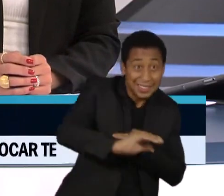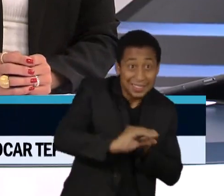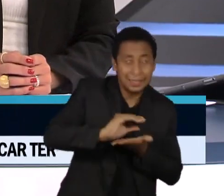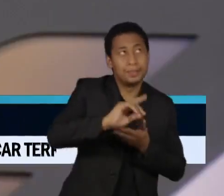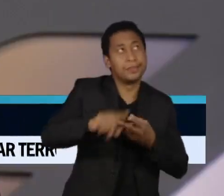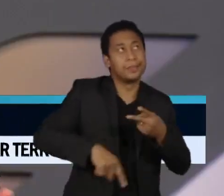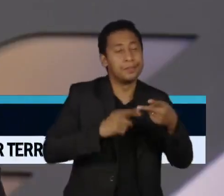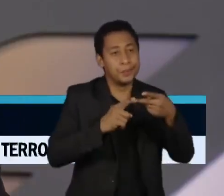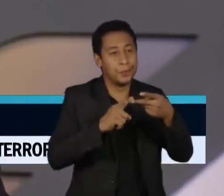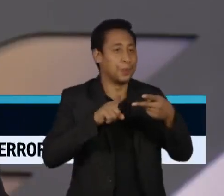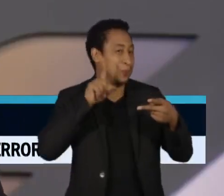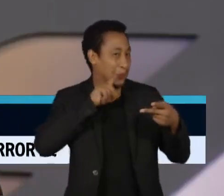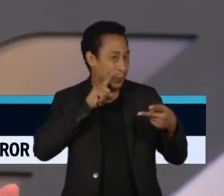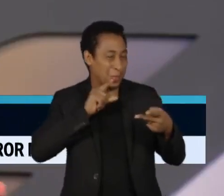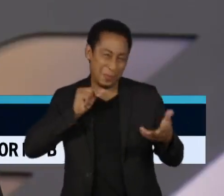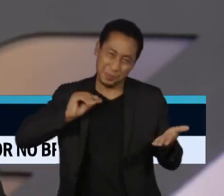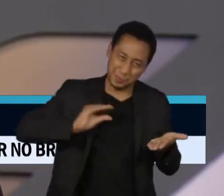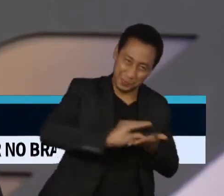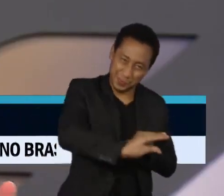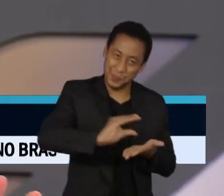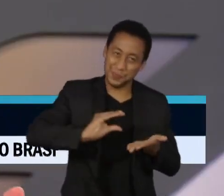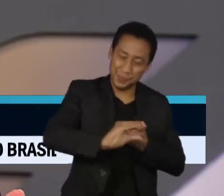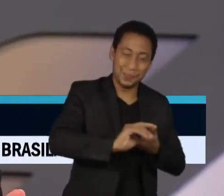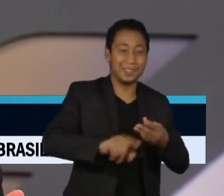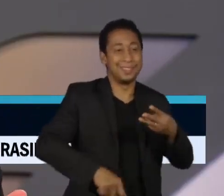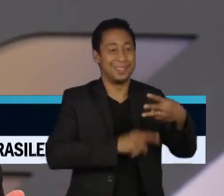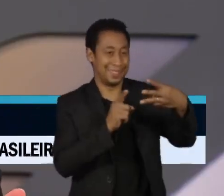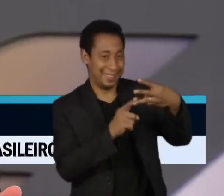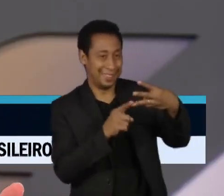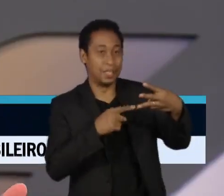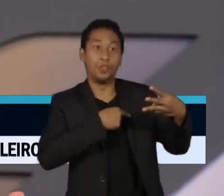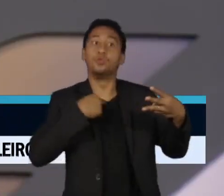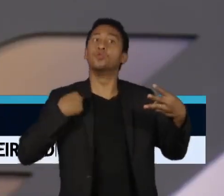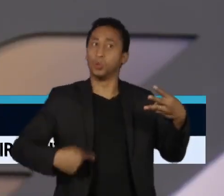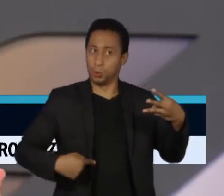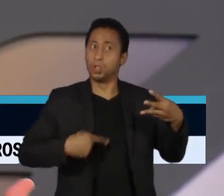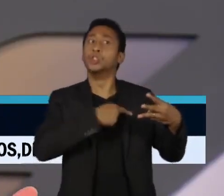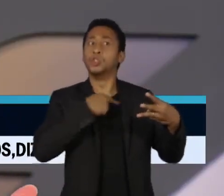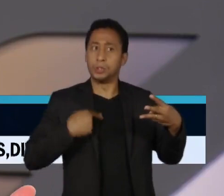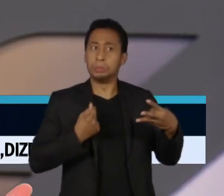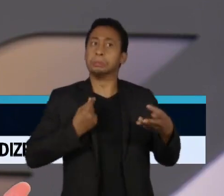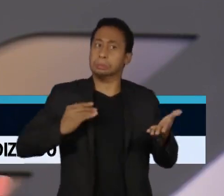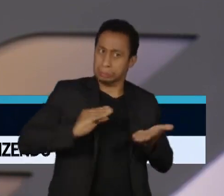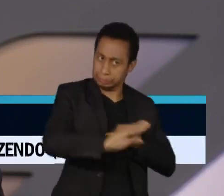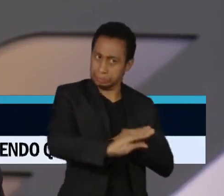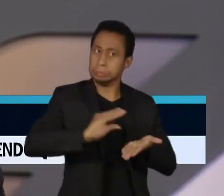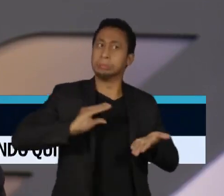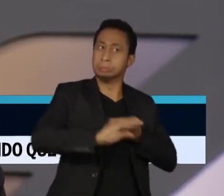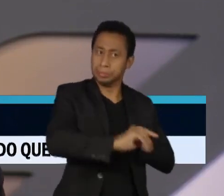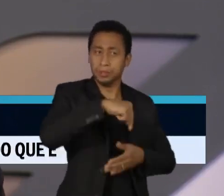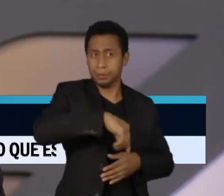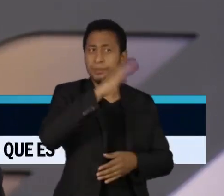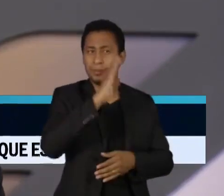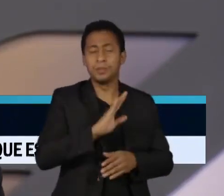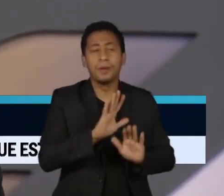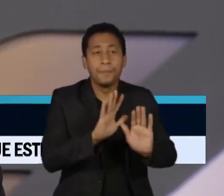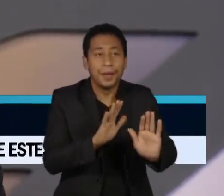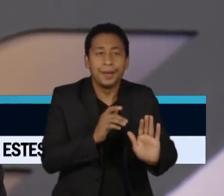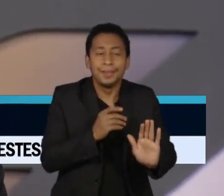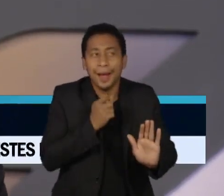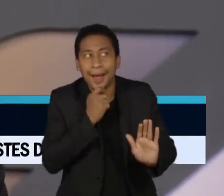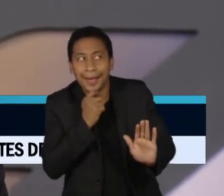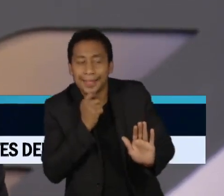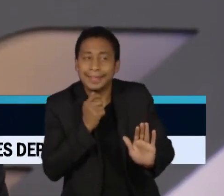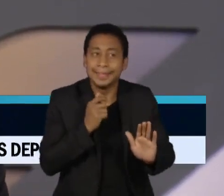os americanos, e próximos aos chineses. Os chineses crescem muito, mas não são ainda dominantes. A presença